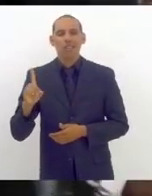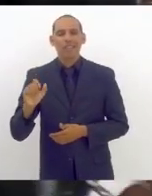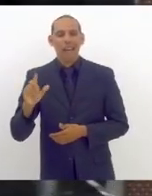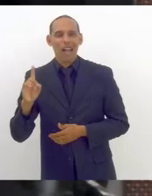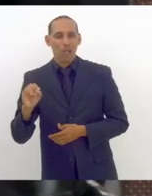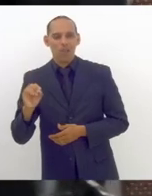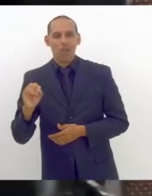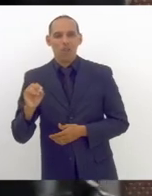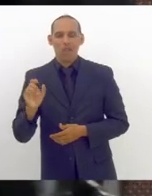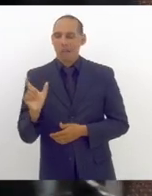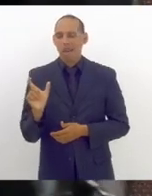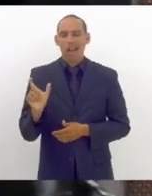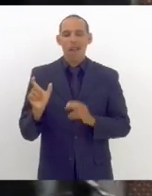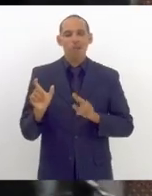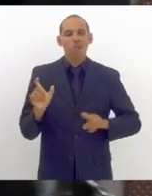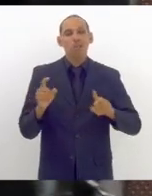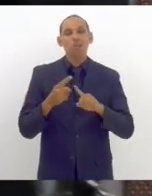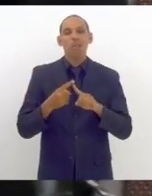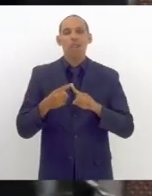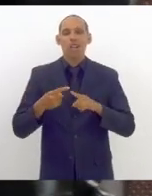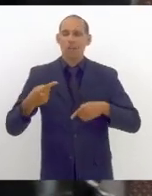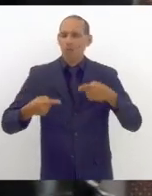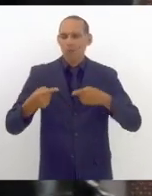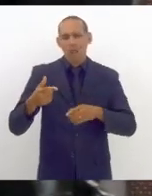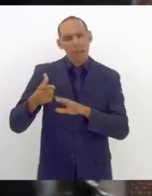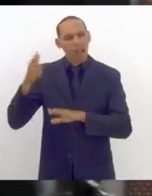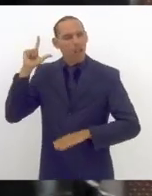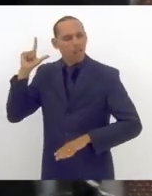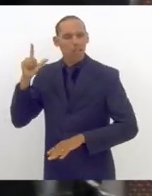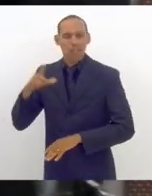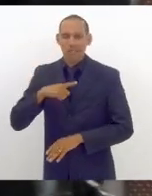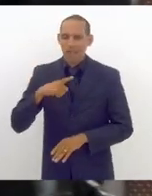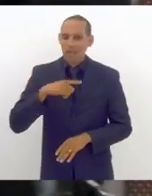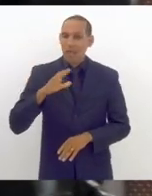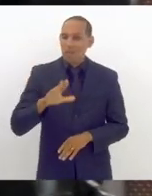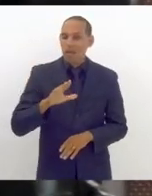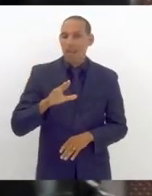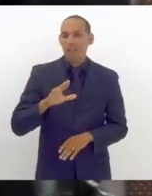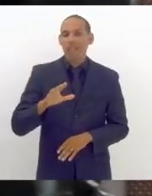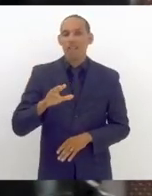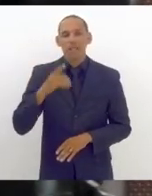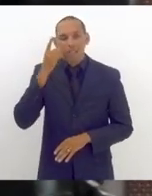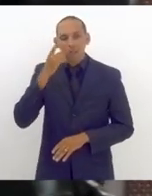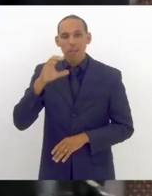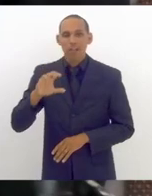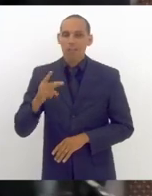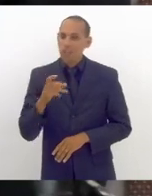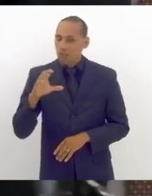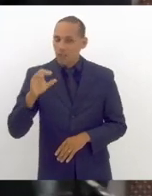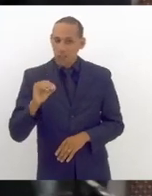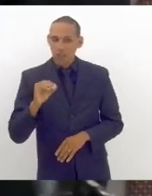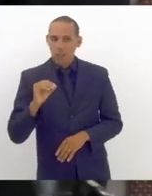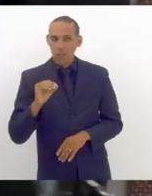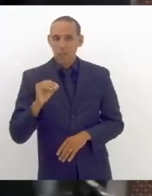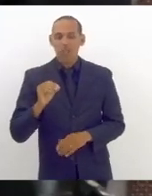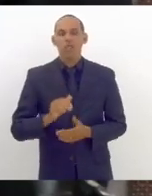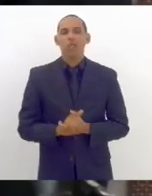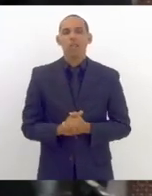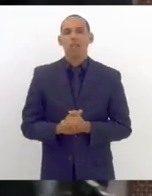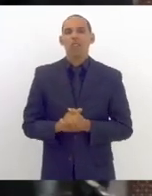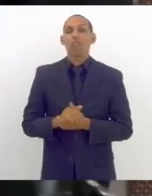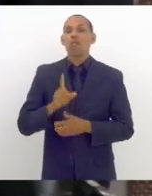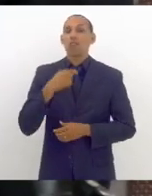houve discussões anteriores ouve mas como Deputado Chico Machado disse quando a coisa vai caminhando para uma decisão final